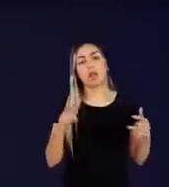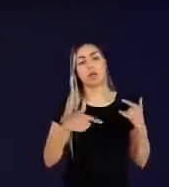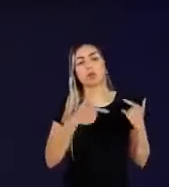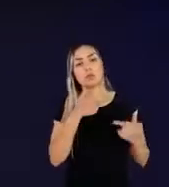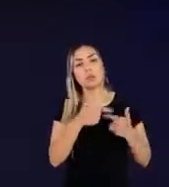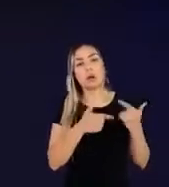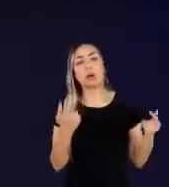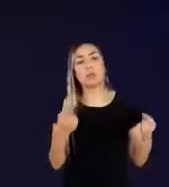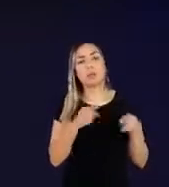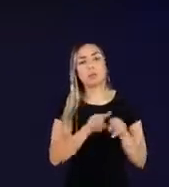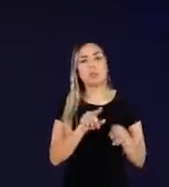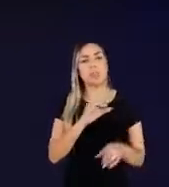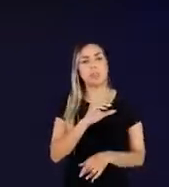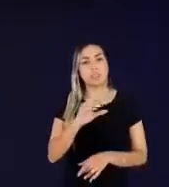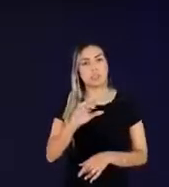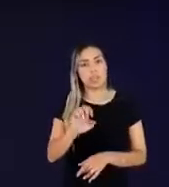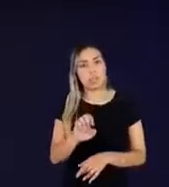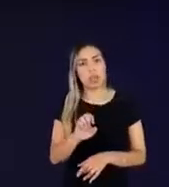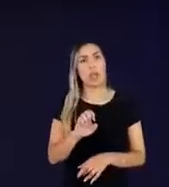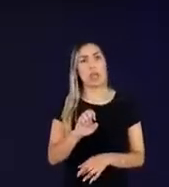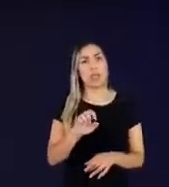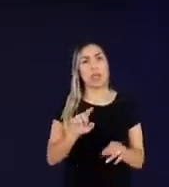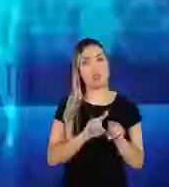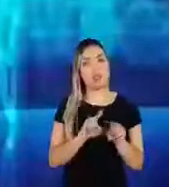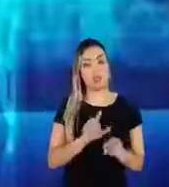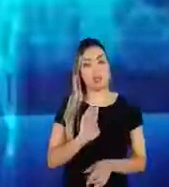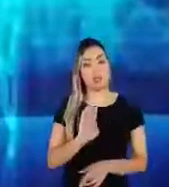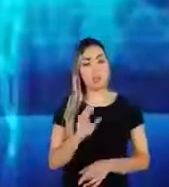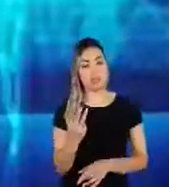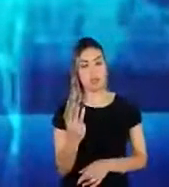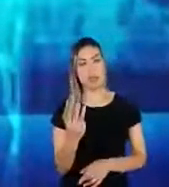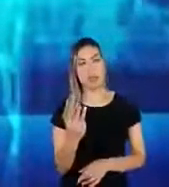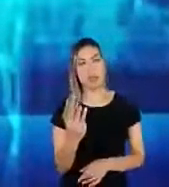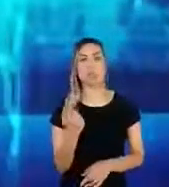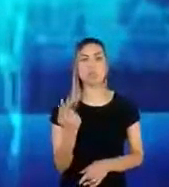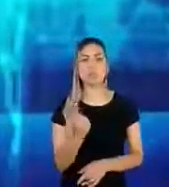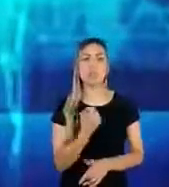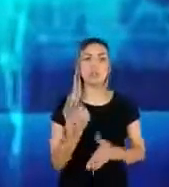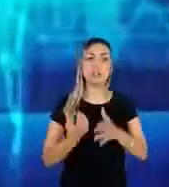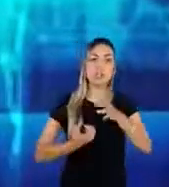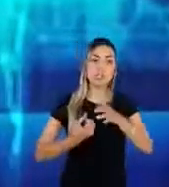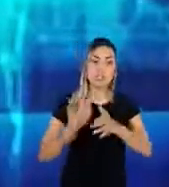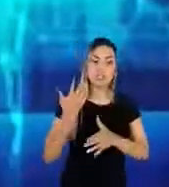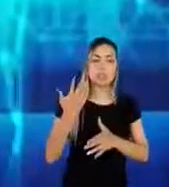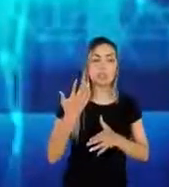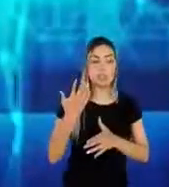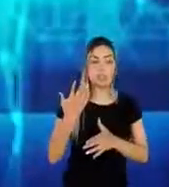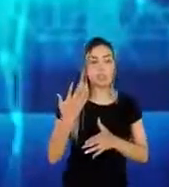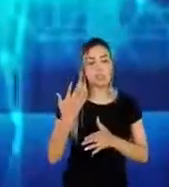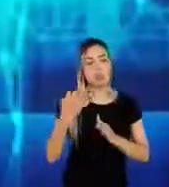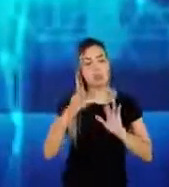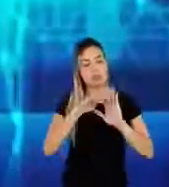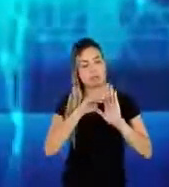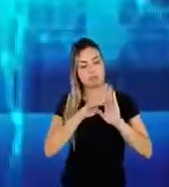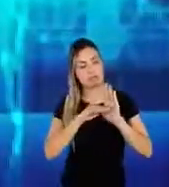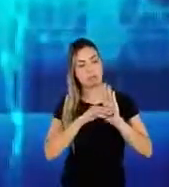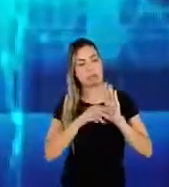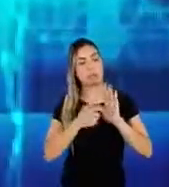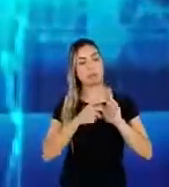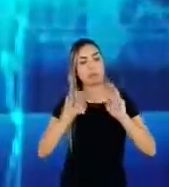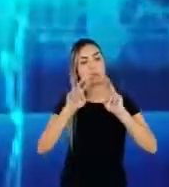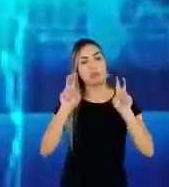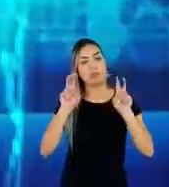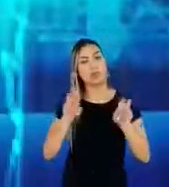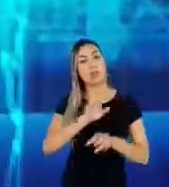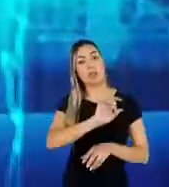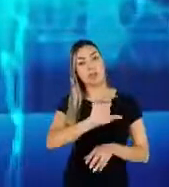com o CCE e com a B3, para que a gente crie um índice sobre a atuação de cada comercializador.